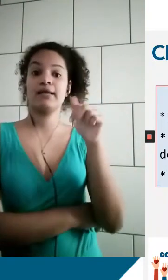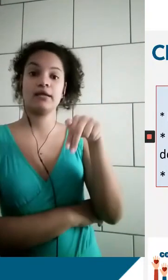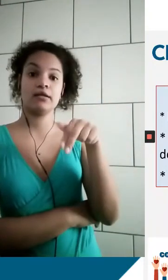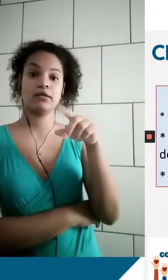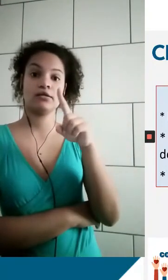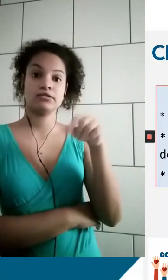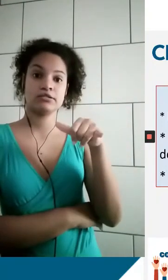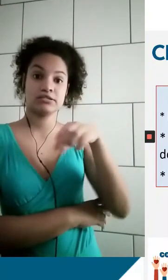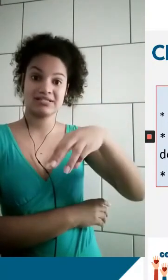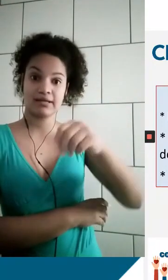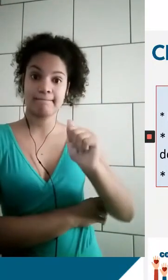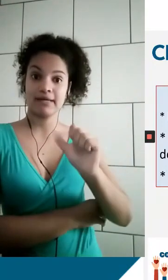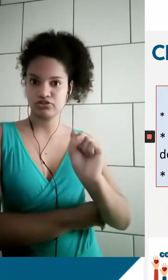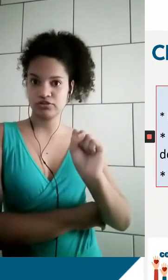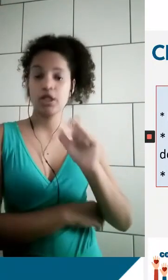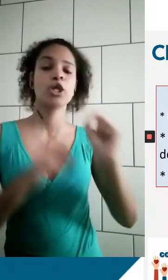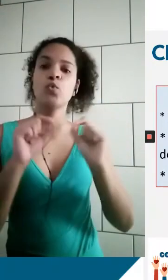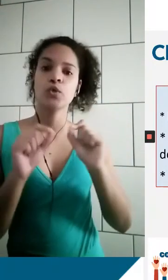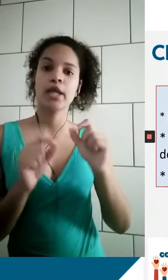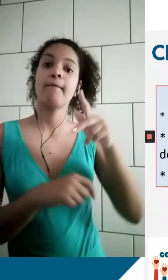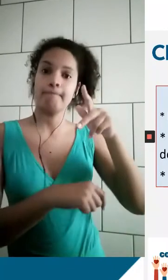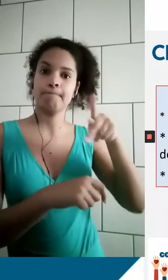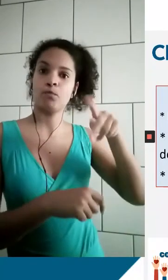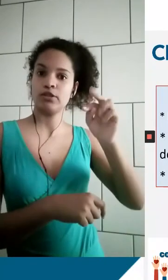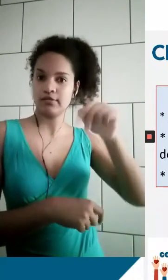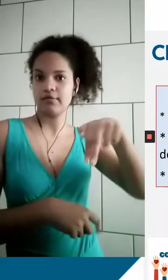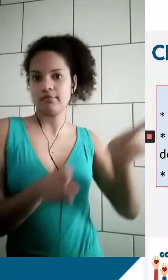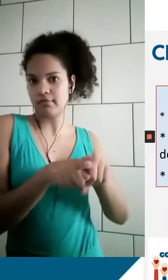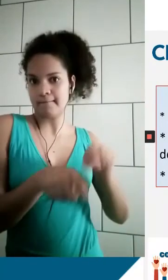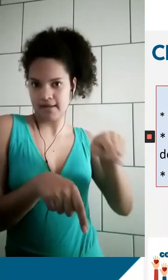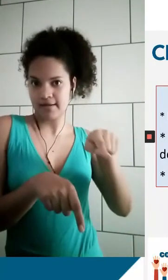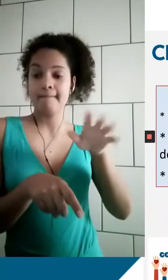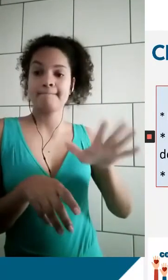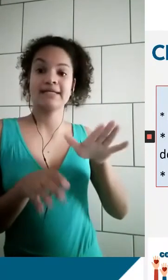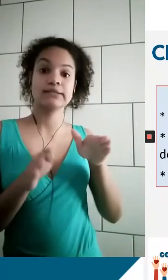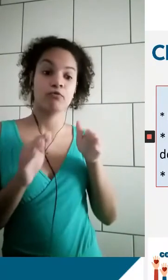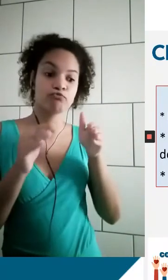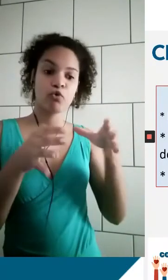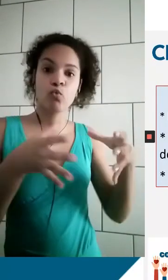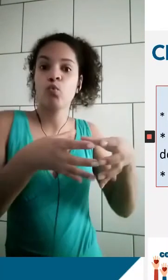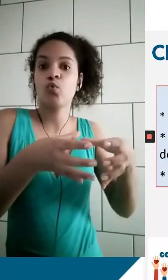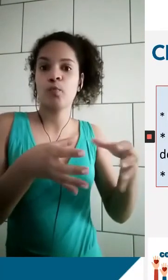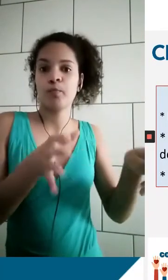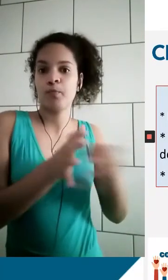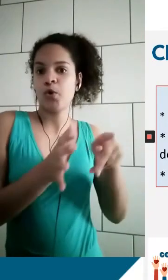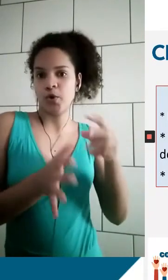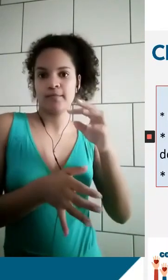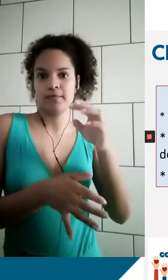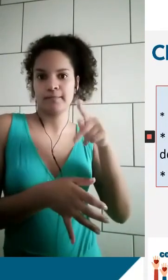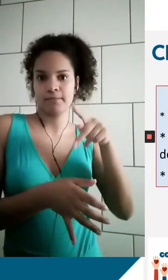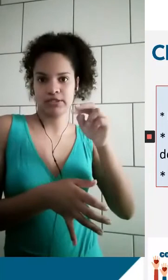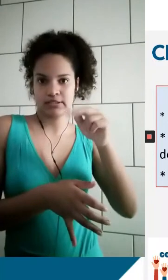são proteínas muito especiais. Em geral são proteínas as enzimas, né? As enzimas são proteínas que têm